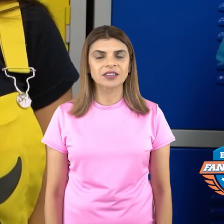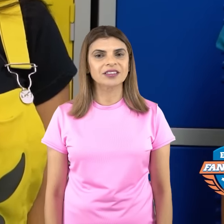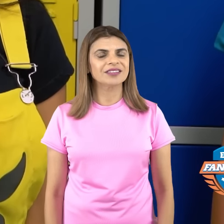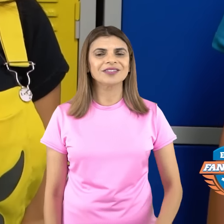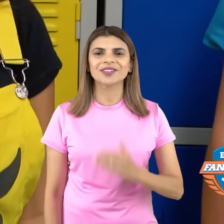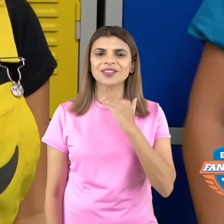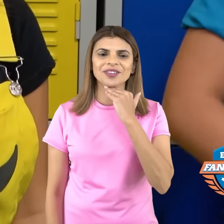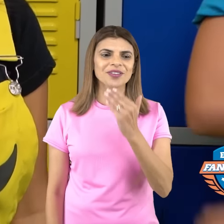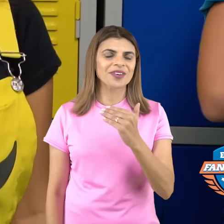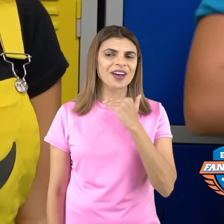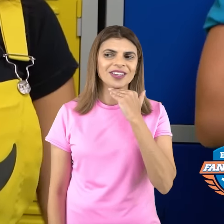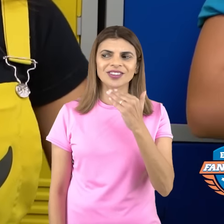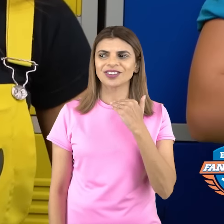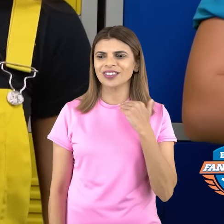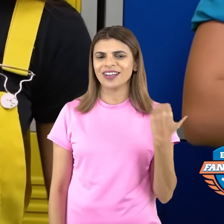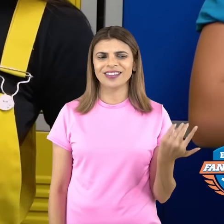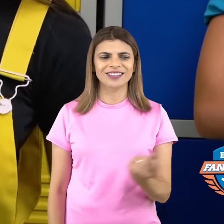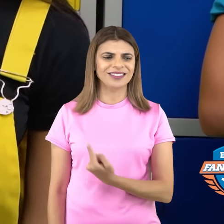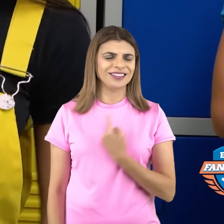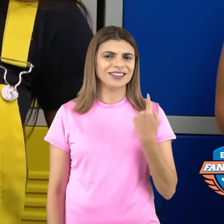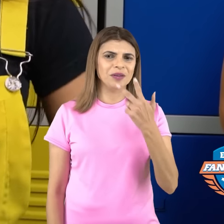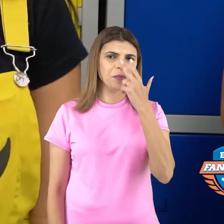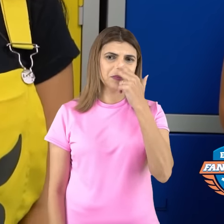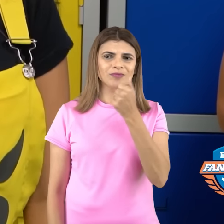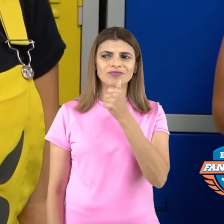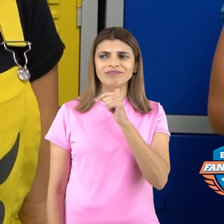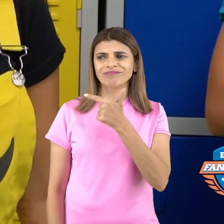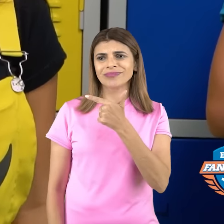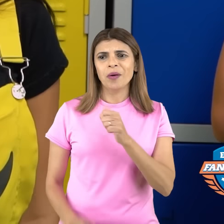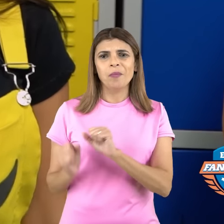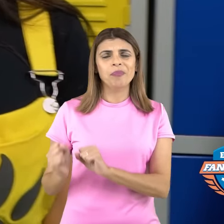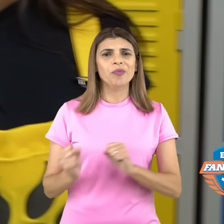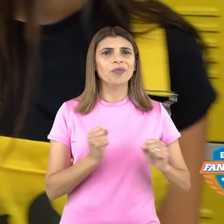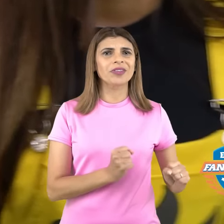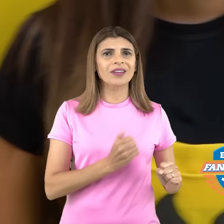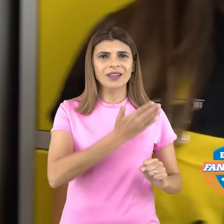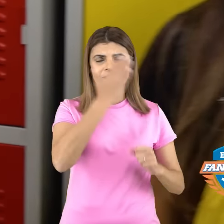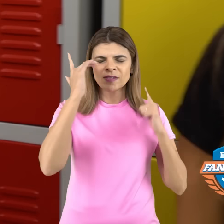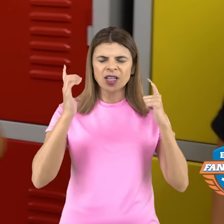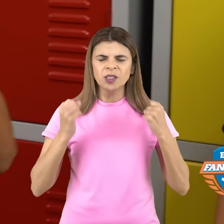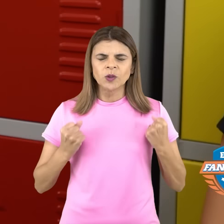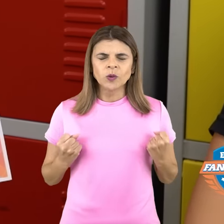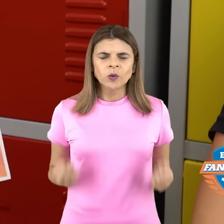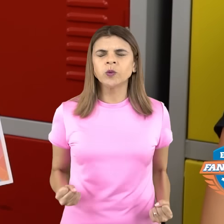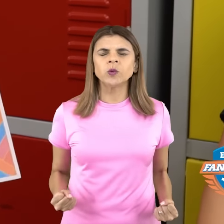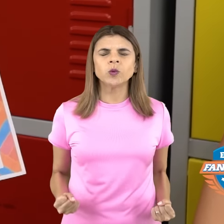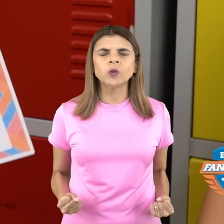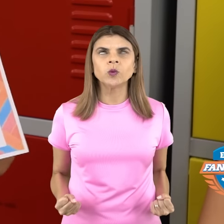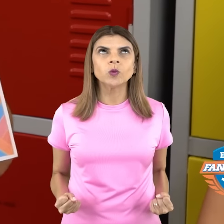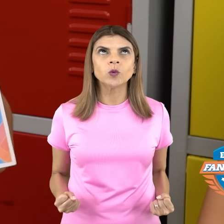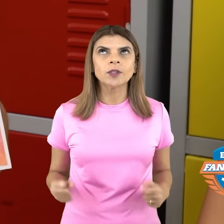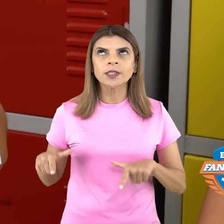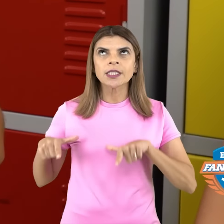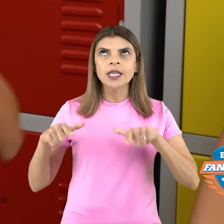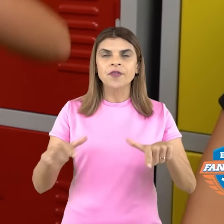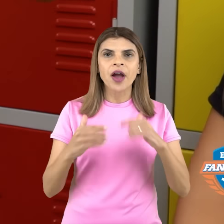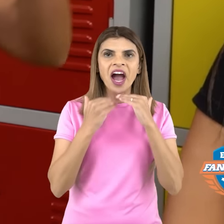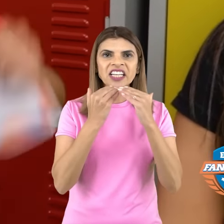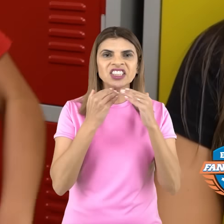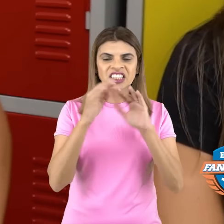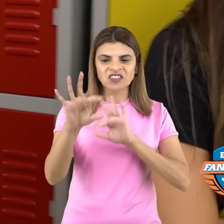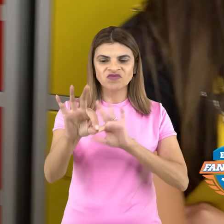Não adianta, meninas. Parece que não temos o poder de aventureiras. Esse certificado não serve de